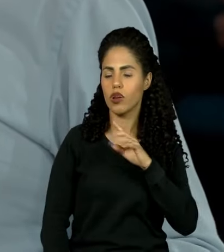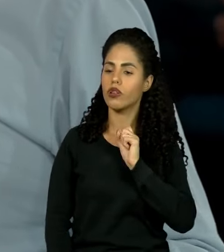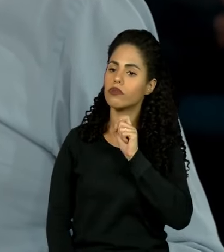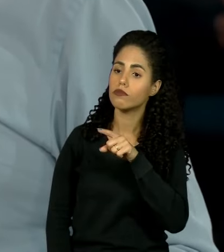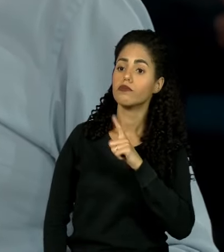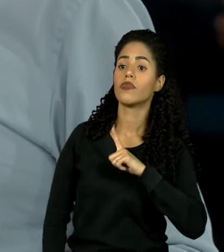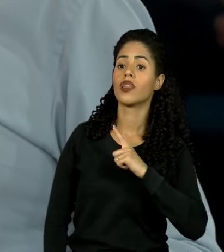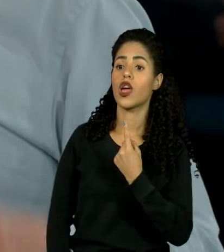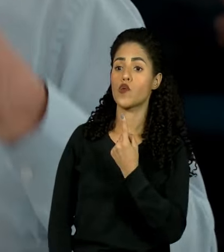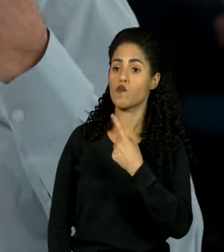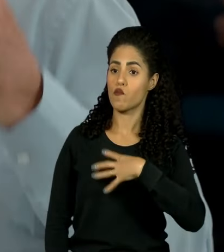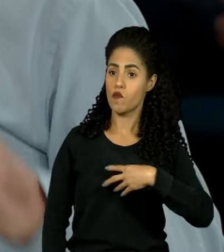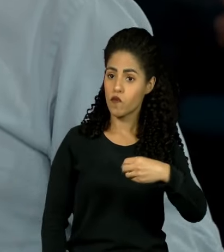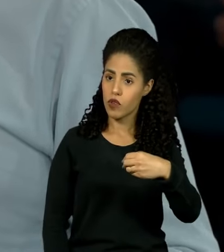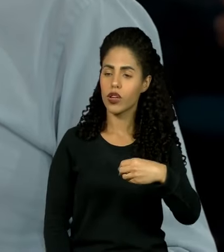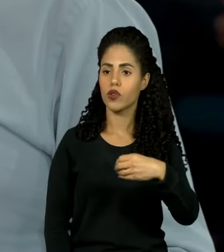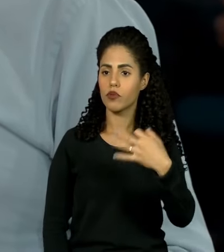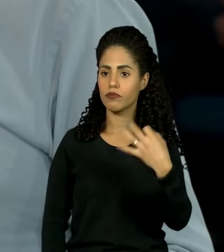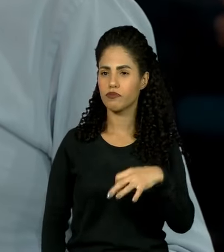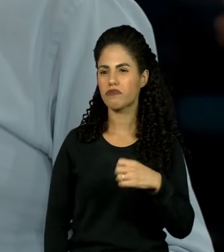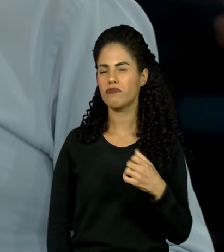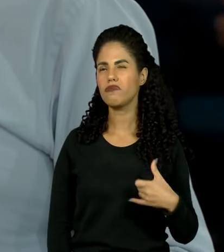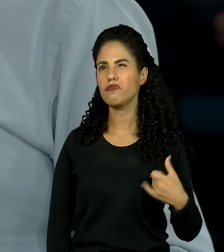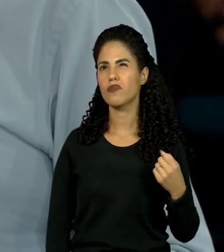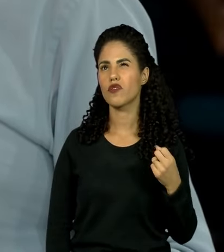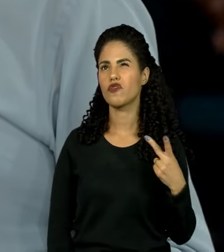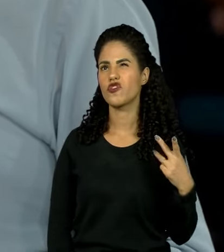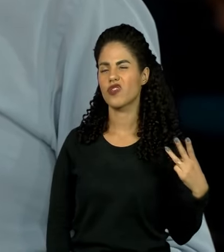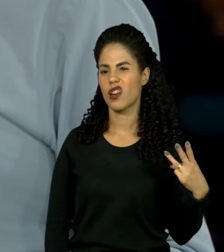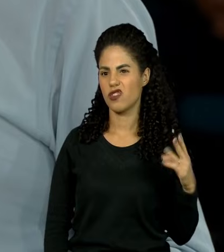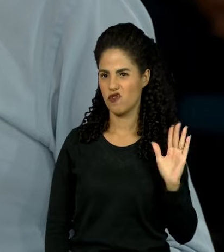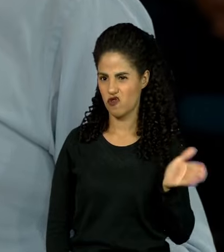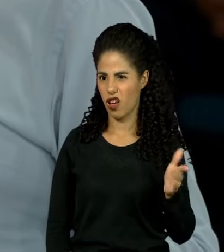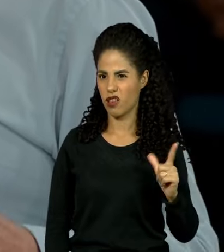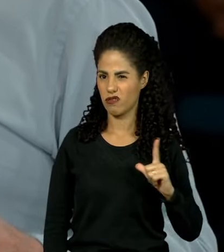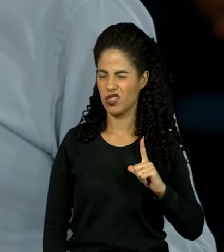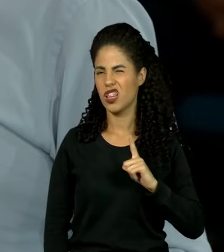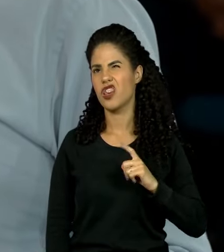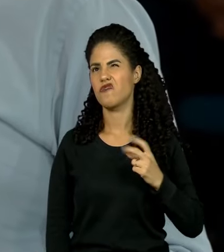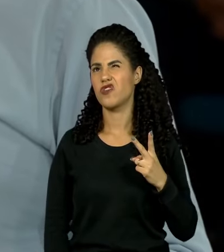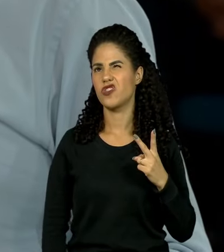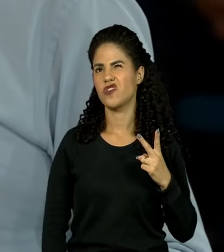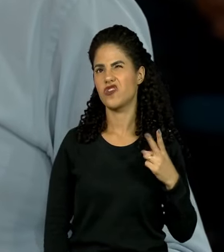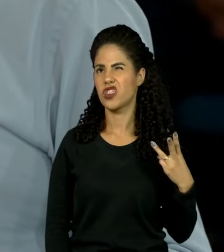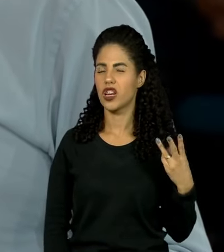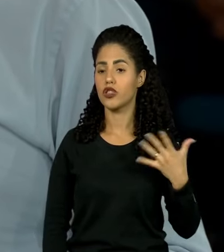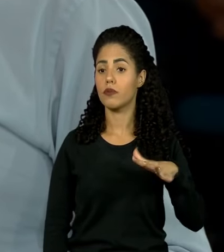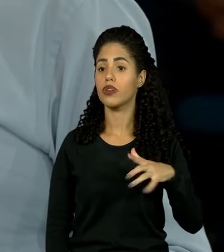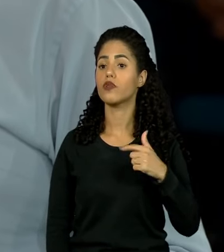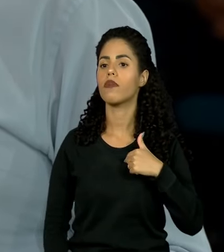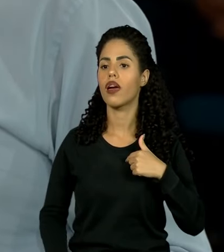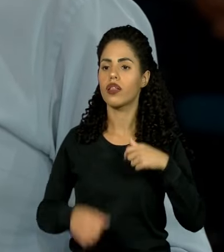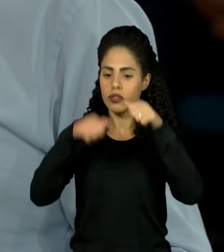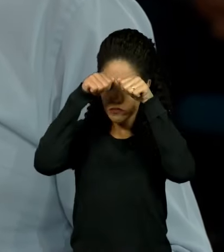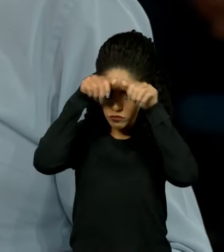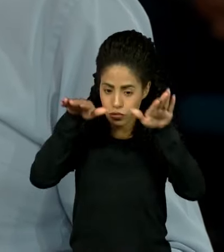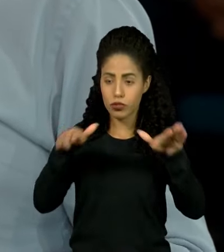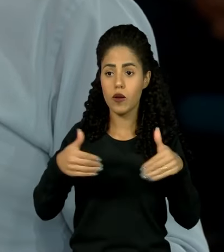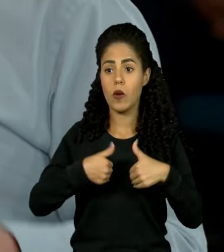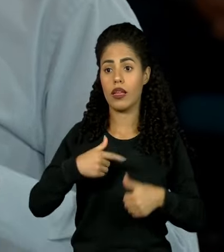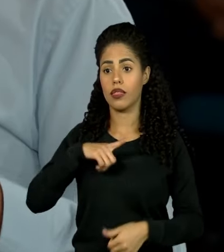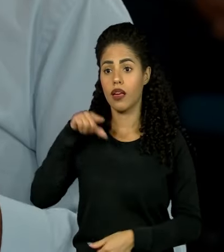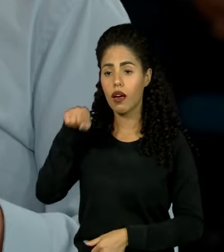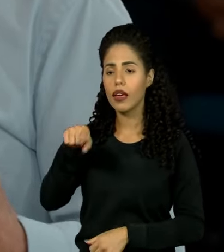ela tem um filho né que já 23 anos eh 22 ou 23 anos com autismo Severo